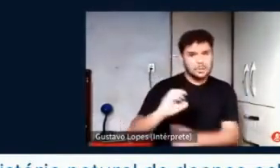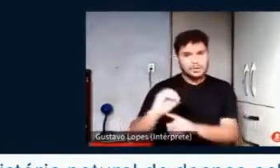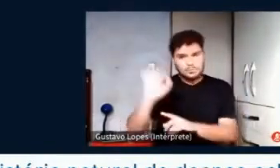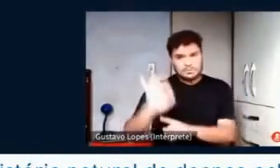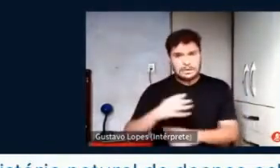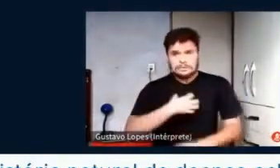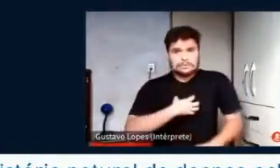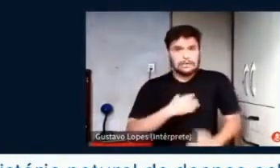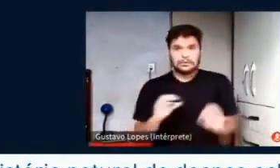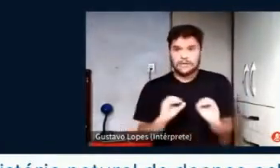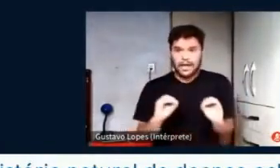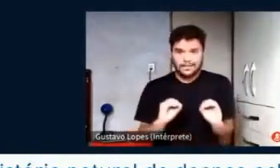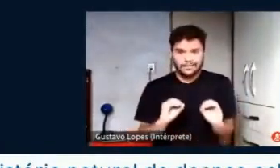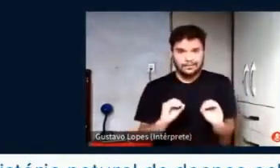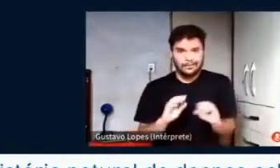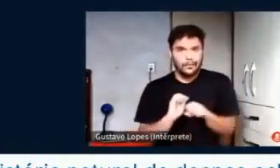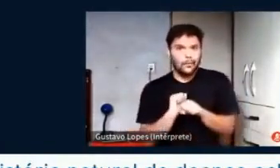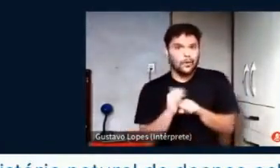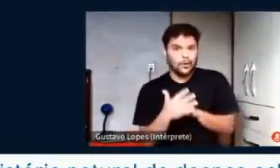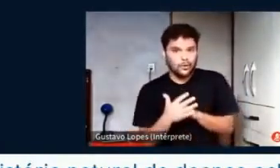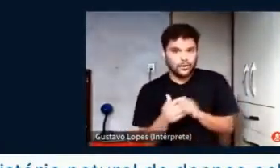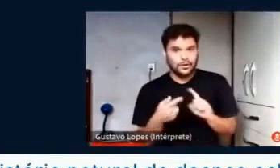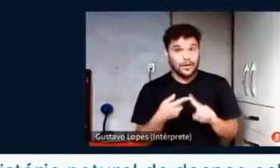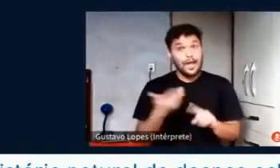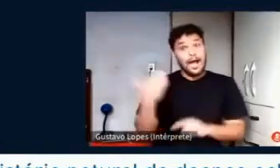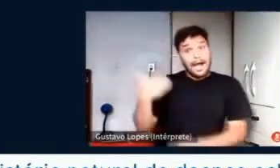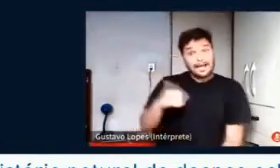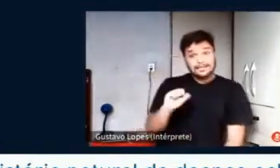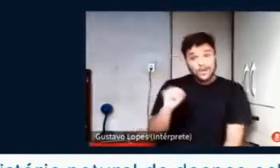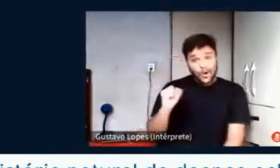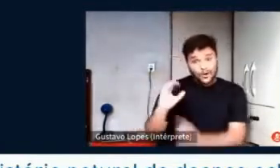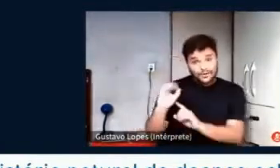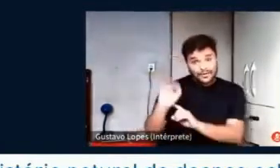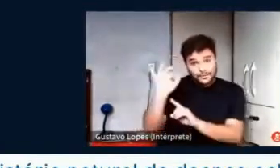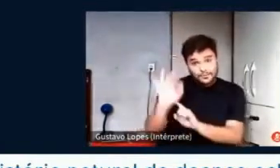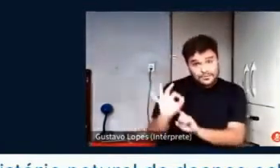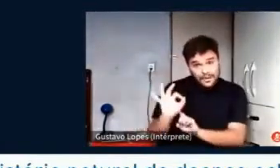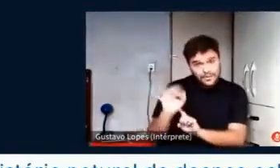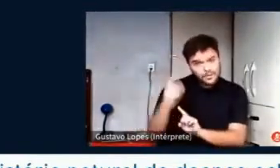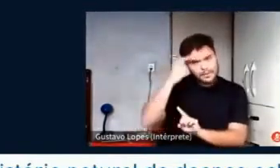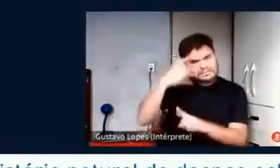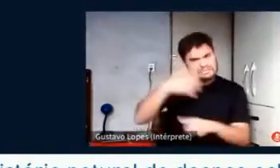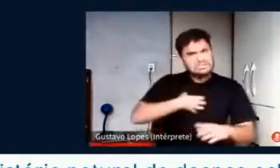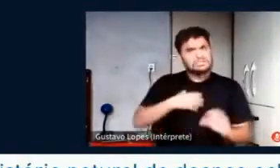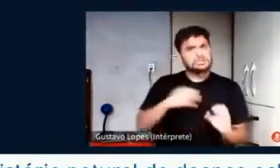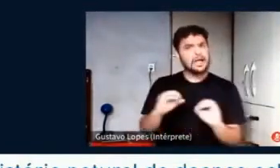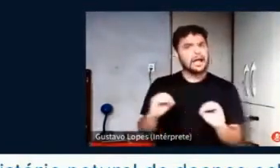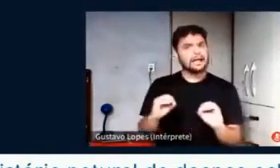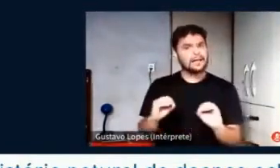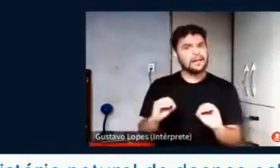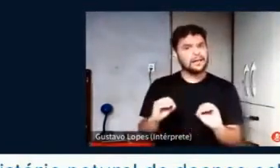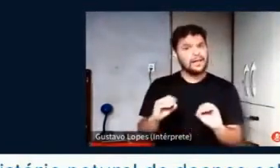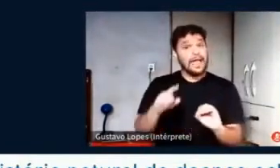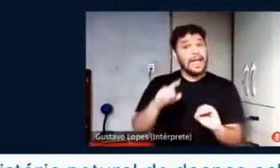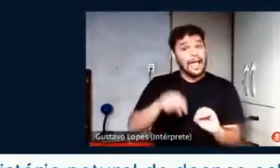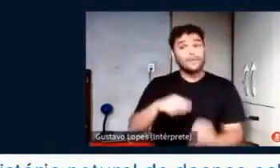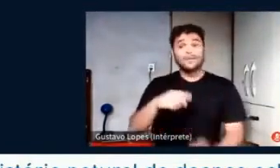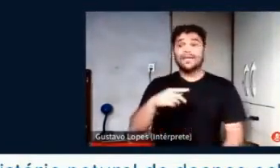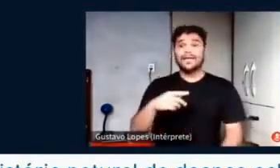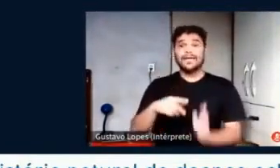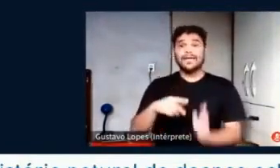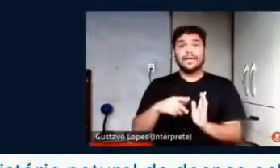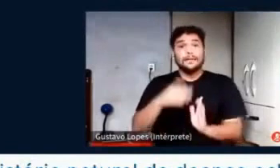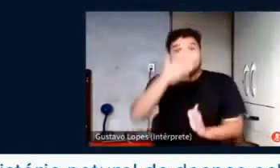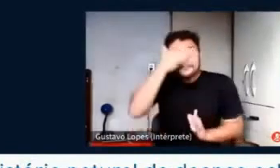aquele outra diferença dos 80%, que nós achávamos que eram assintomáticos, eram os pré-clínicos, ou seja, pessoas que